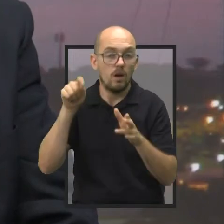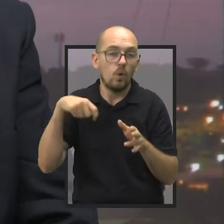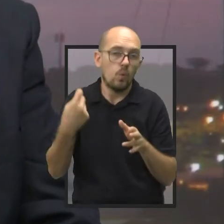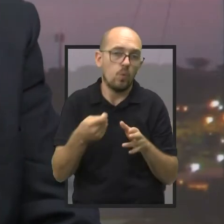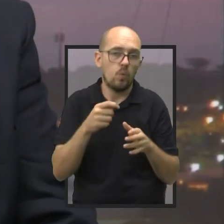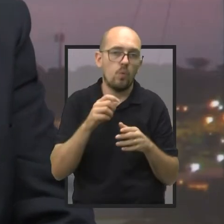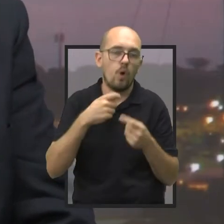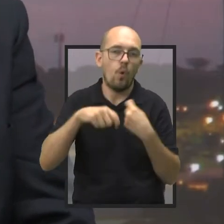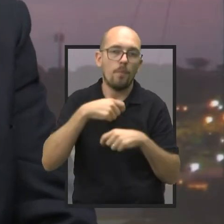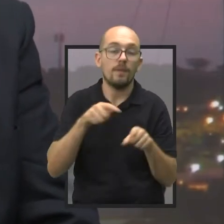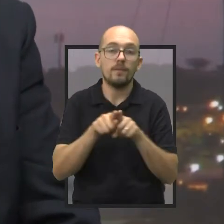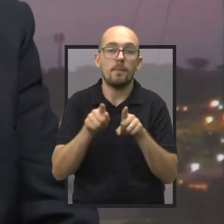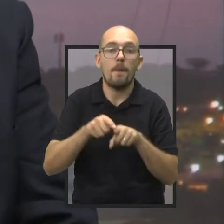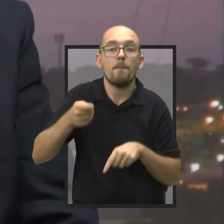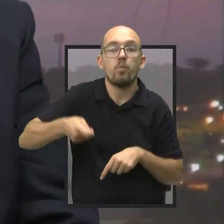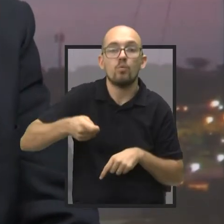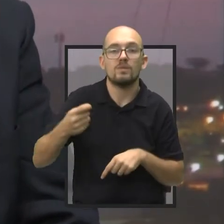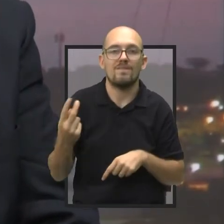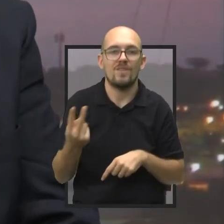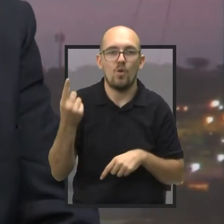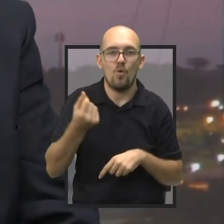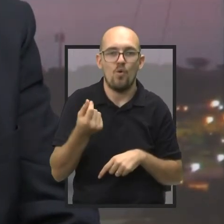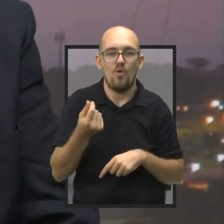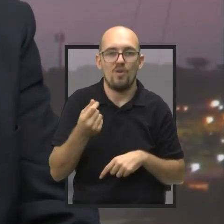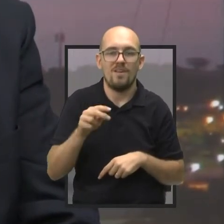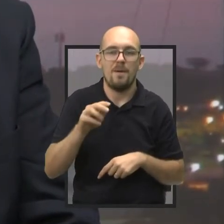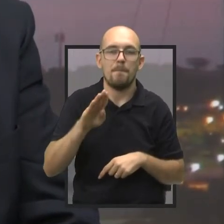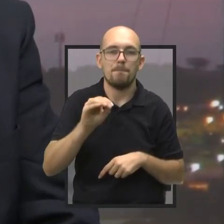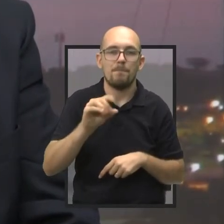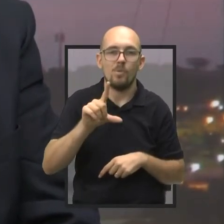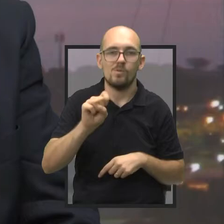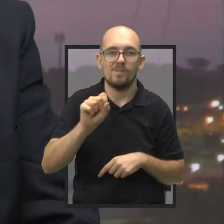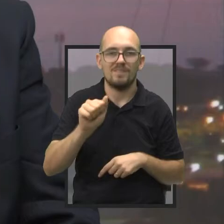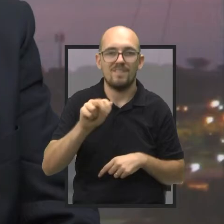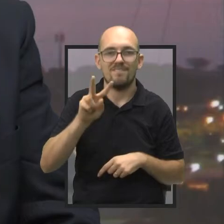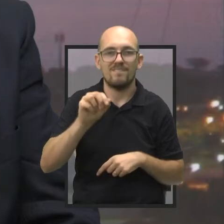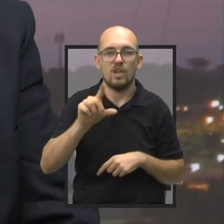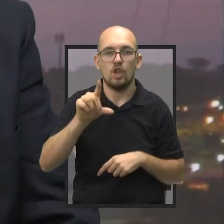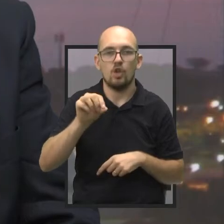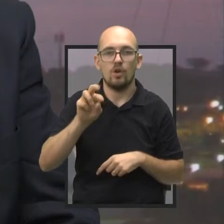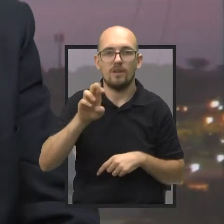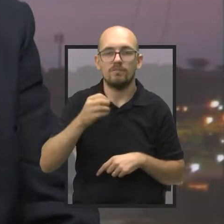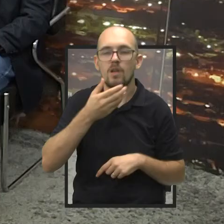E também na Bolsa de Valores, né? Os home